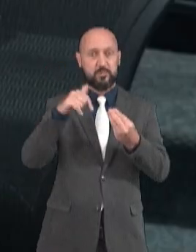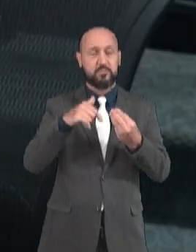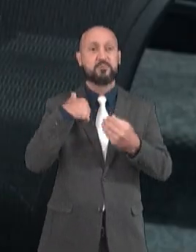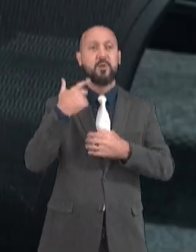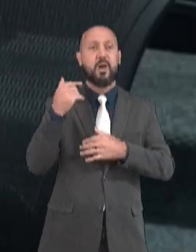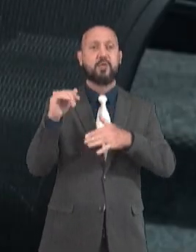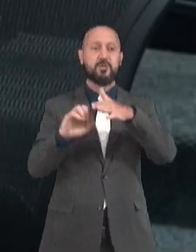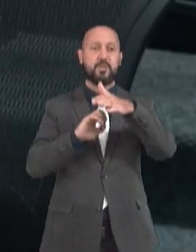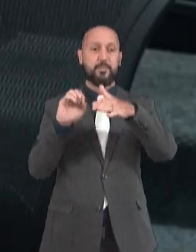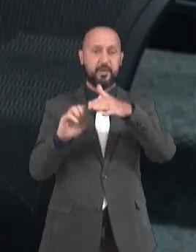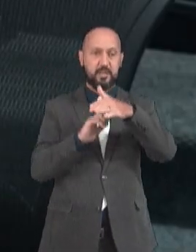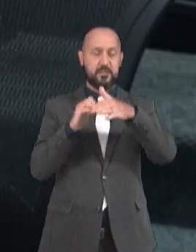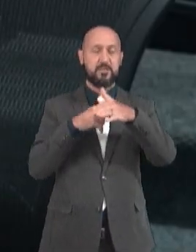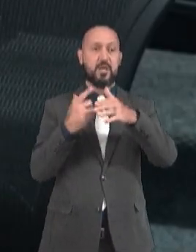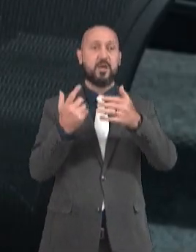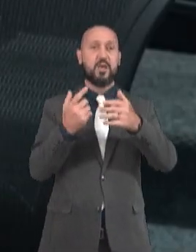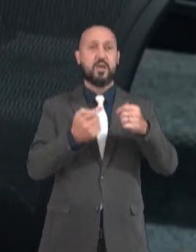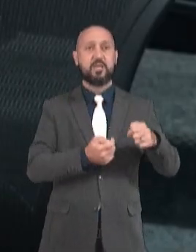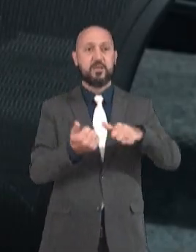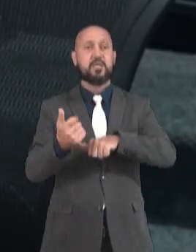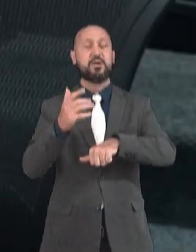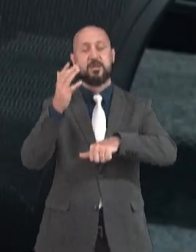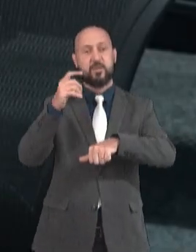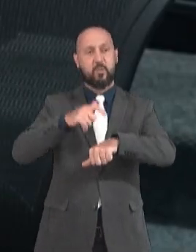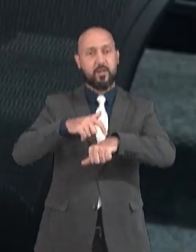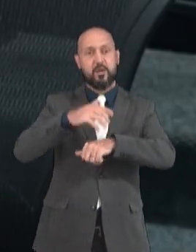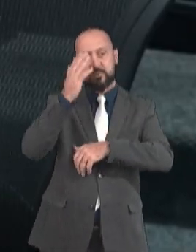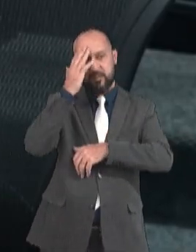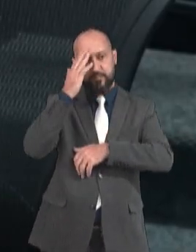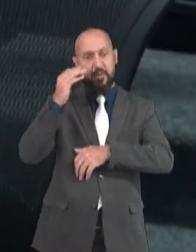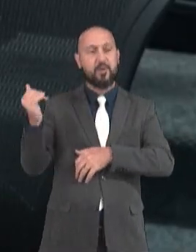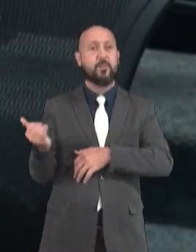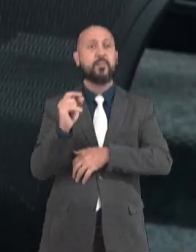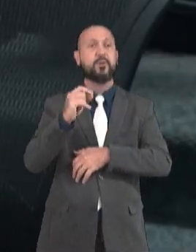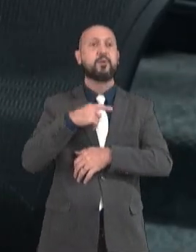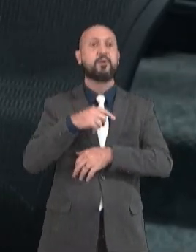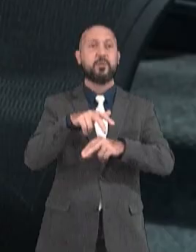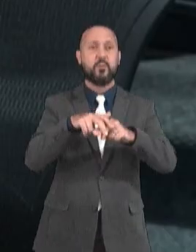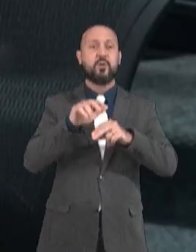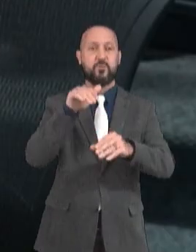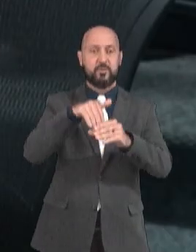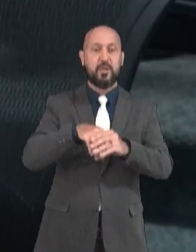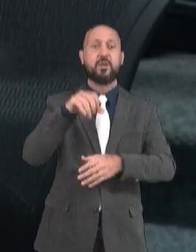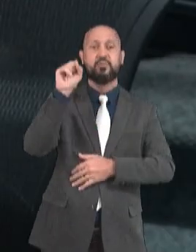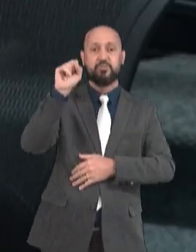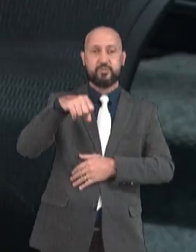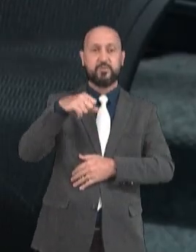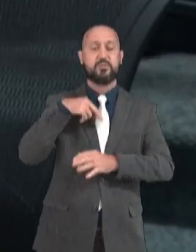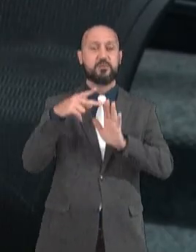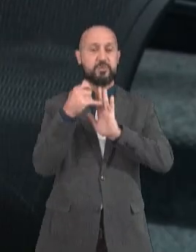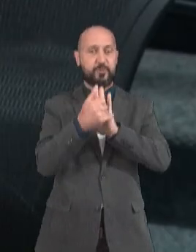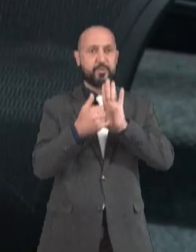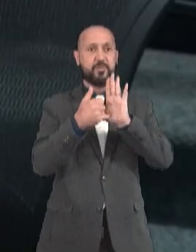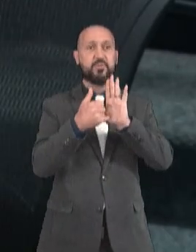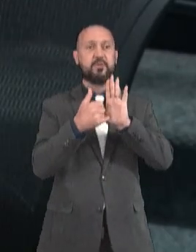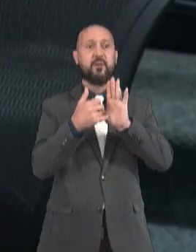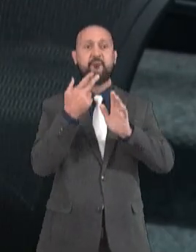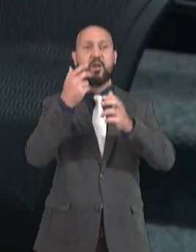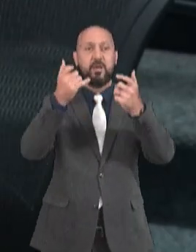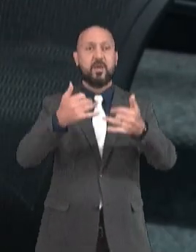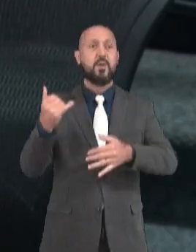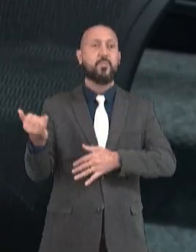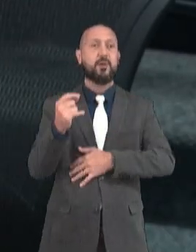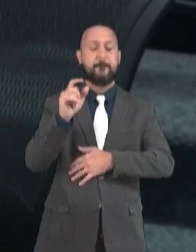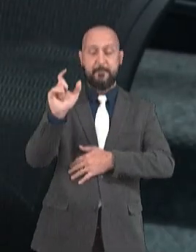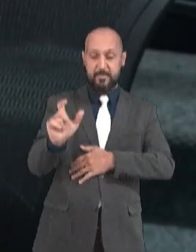acho que a empresa entregar e saber o horário de entrega é fundamental. Então, eu quero aqui votar sim nesse projeto e dizer que é